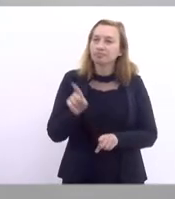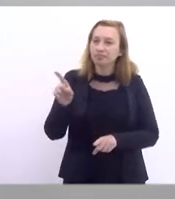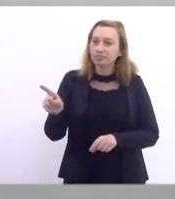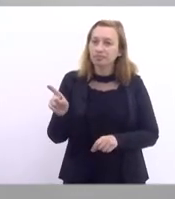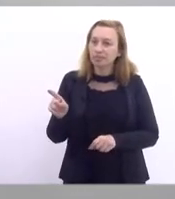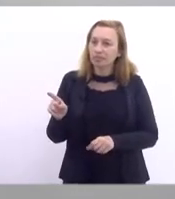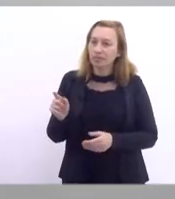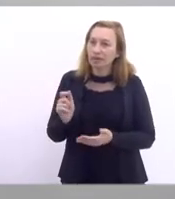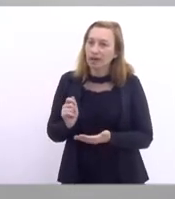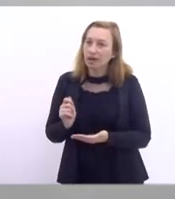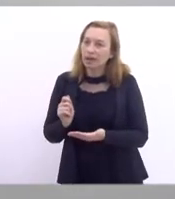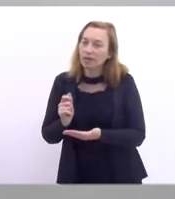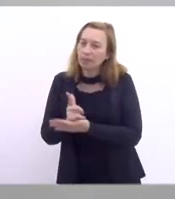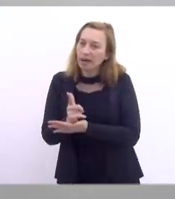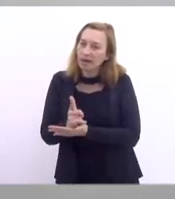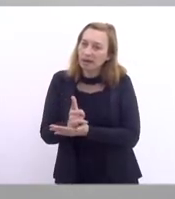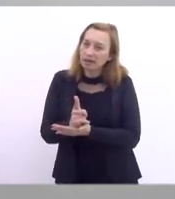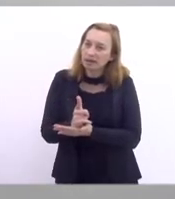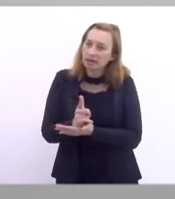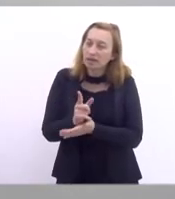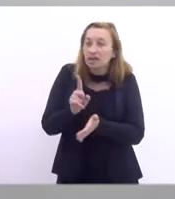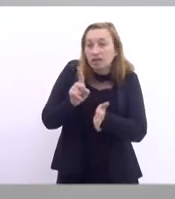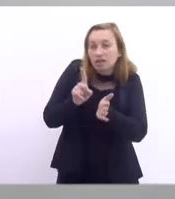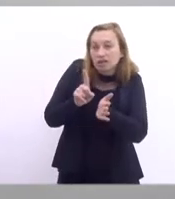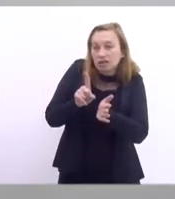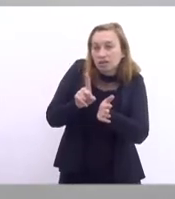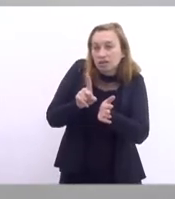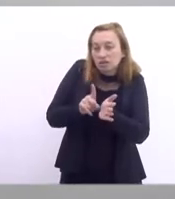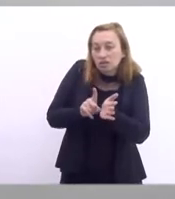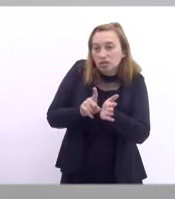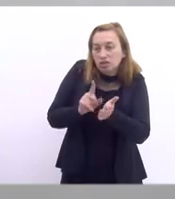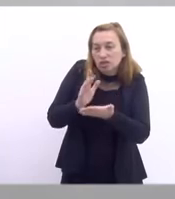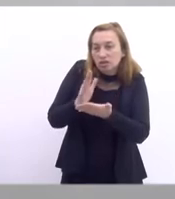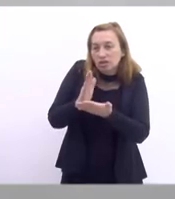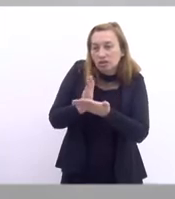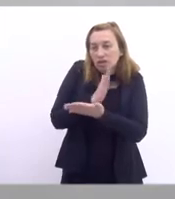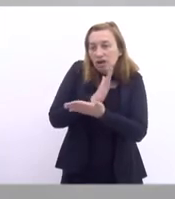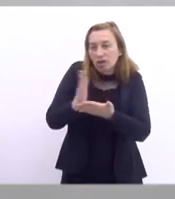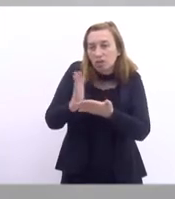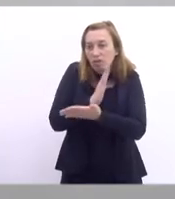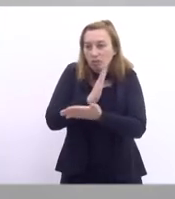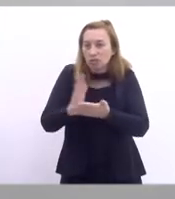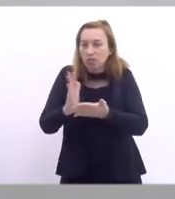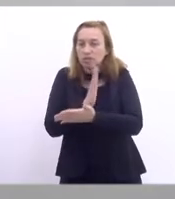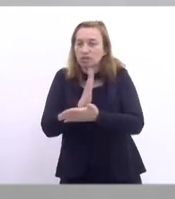amortizando dívida de gasto de despesa corrente